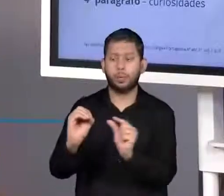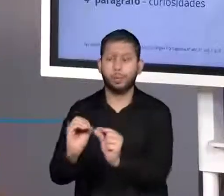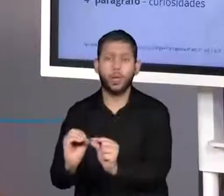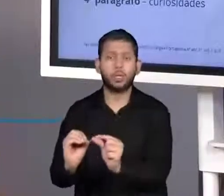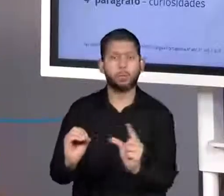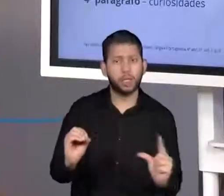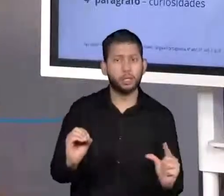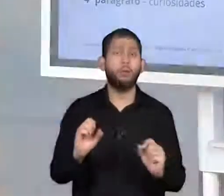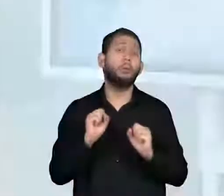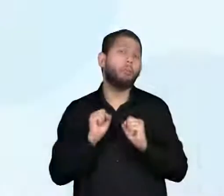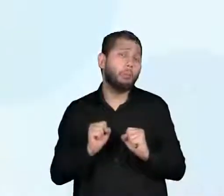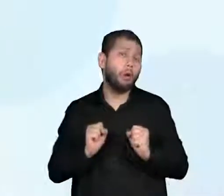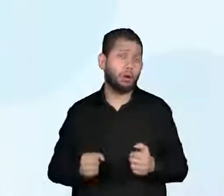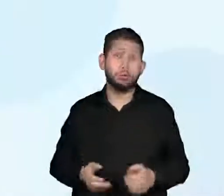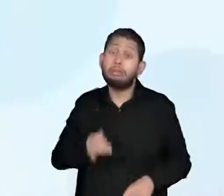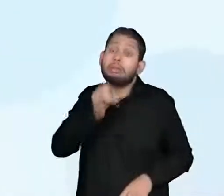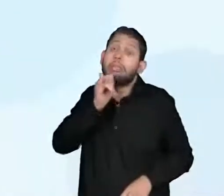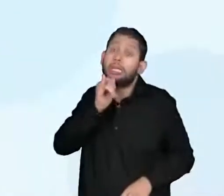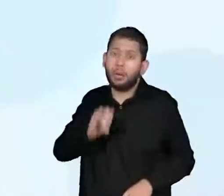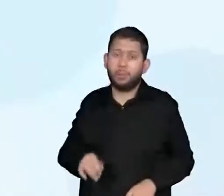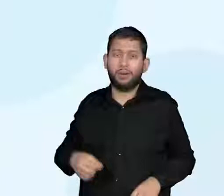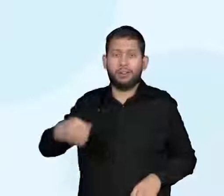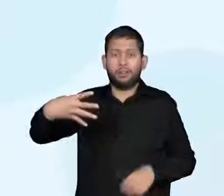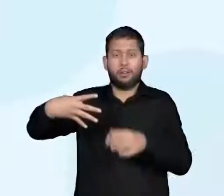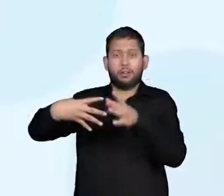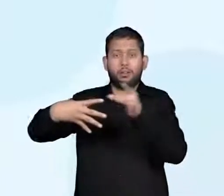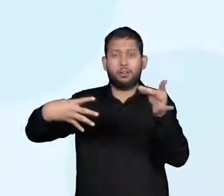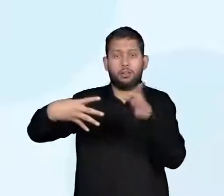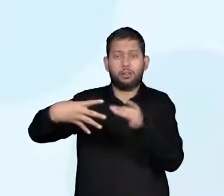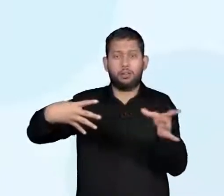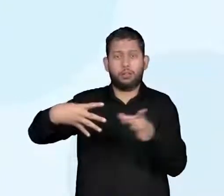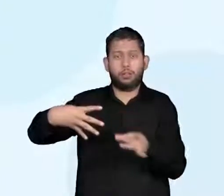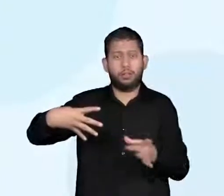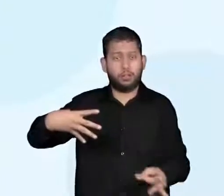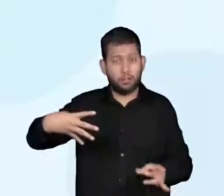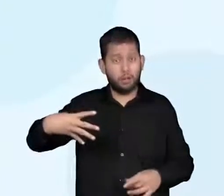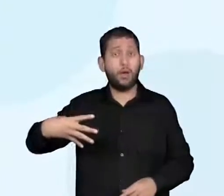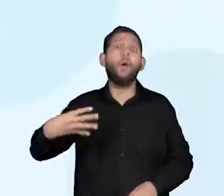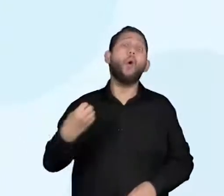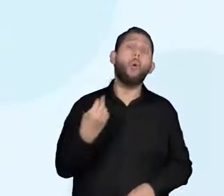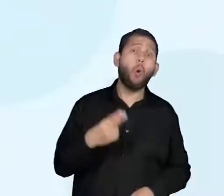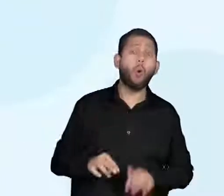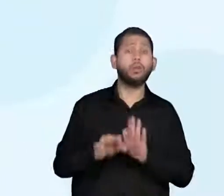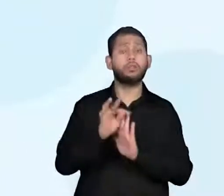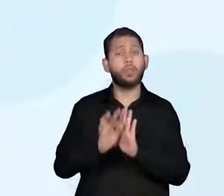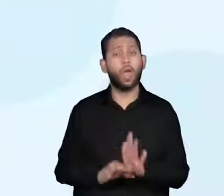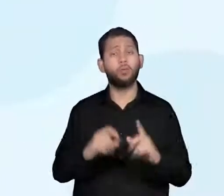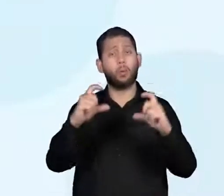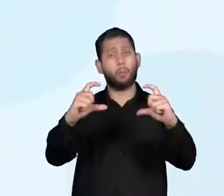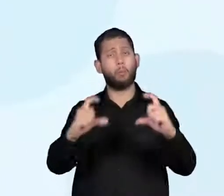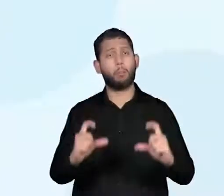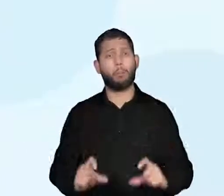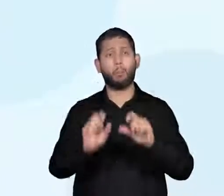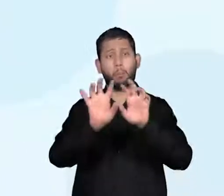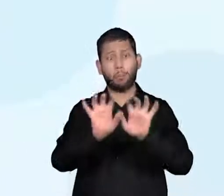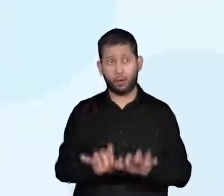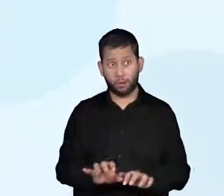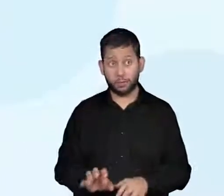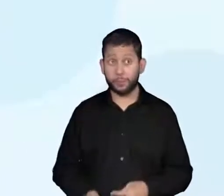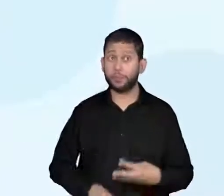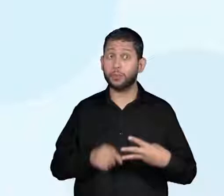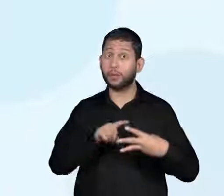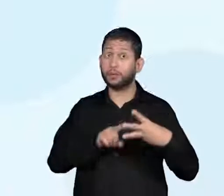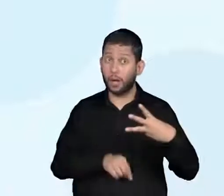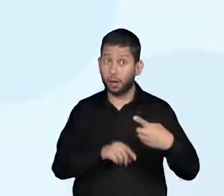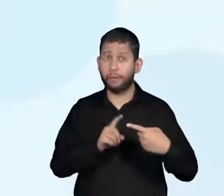primeiro tópico, o tema, apresentação do animal. Segundo tópico, características físicas. O terceiro tópico, tipo de alimentação.